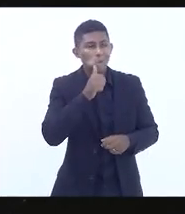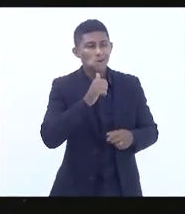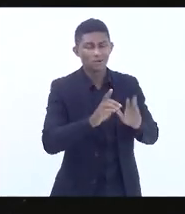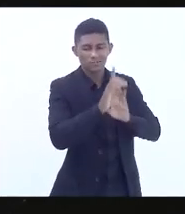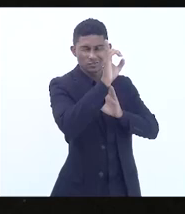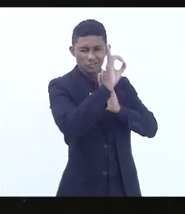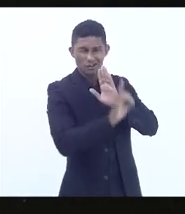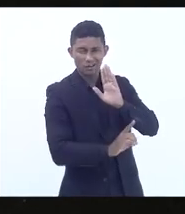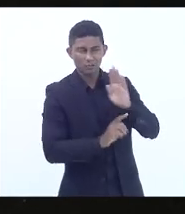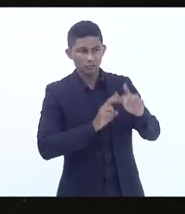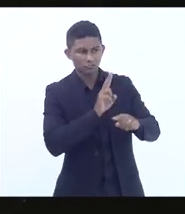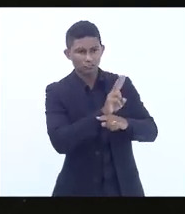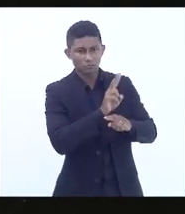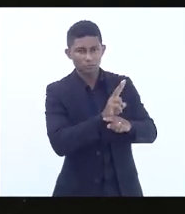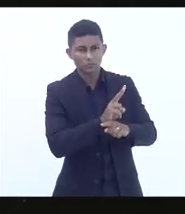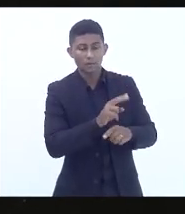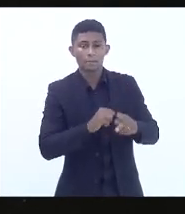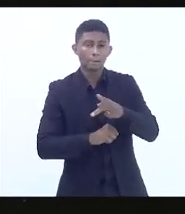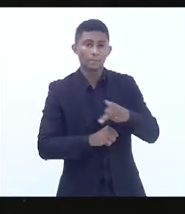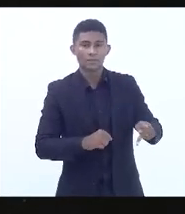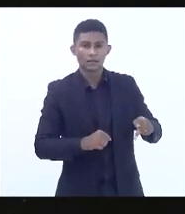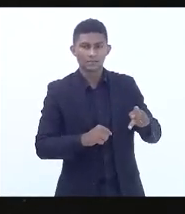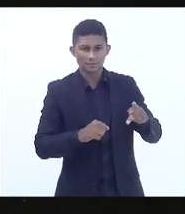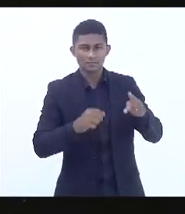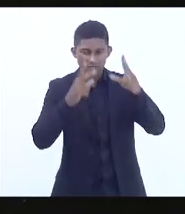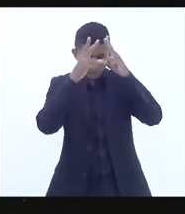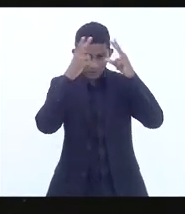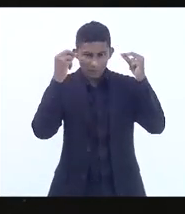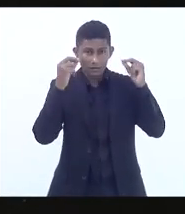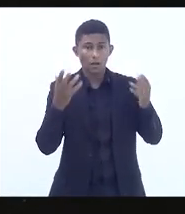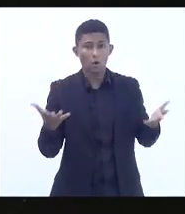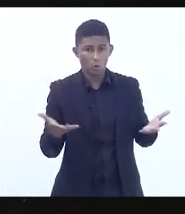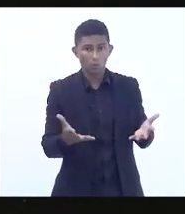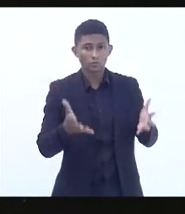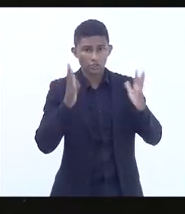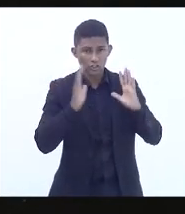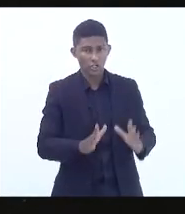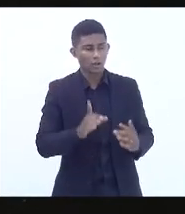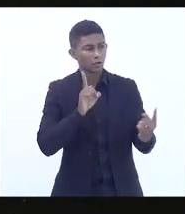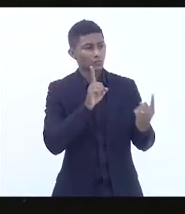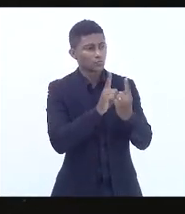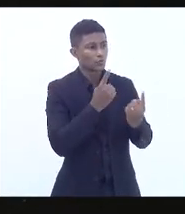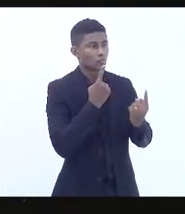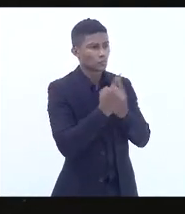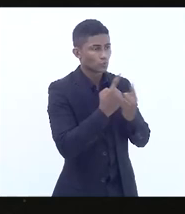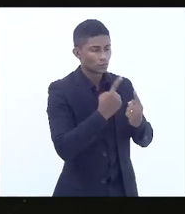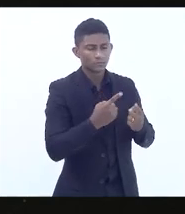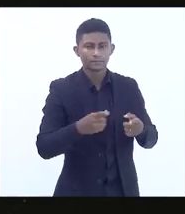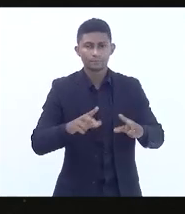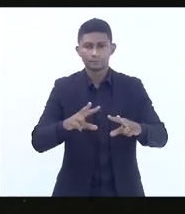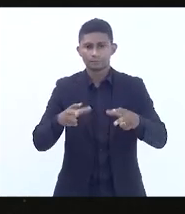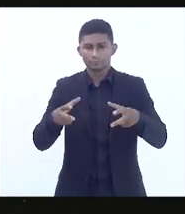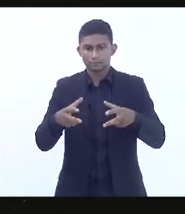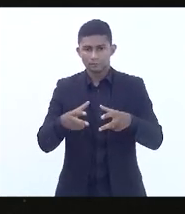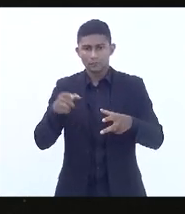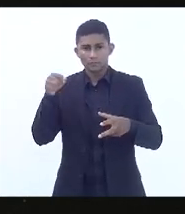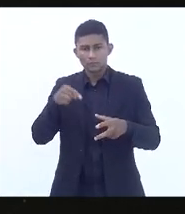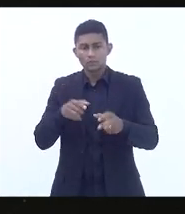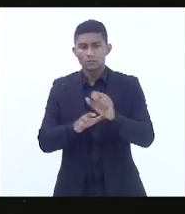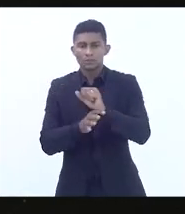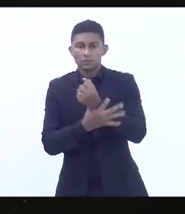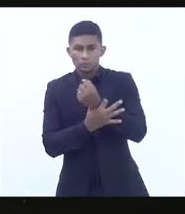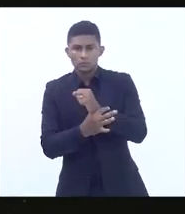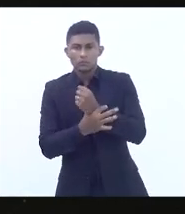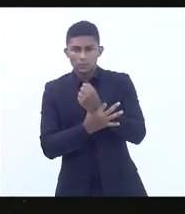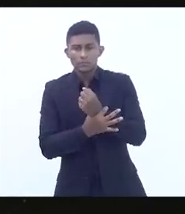que a presidente, a enfermeira Rejane, já me atendeu hoje, no qual eu quero agradecer, a Comissão de Segurança Pública